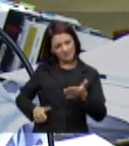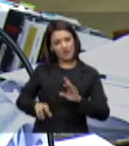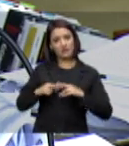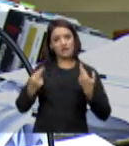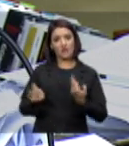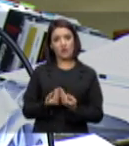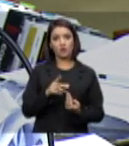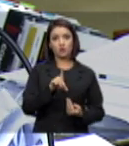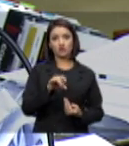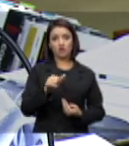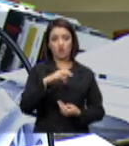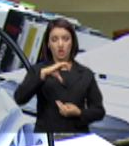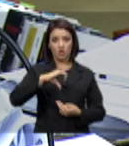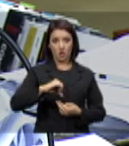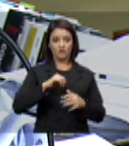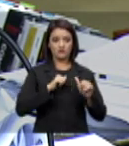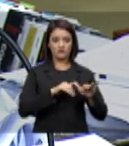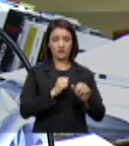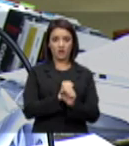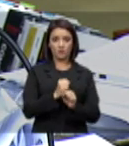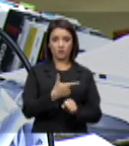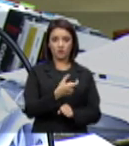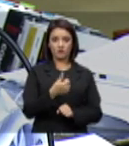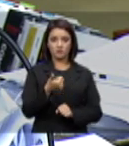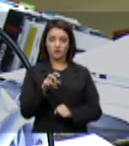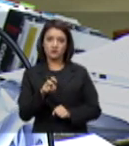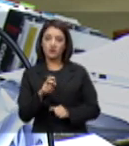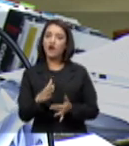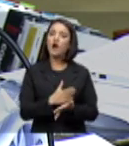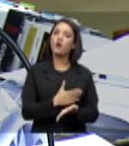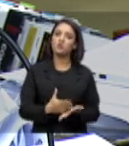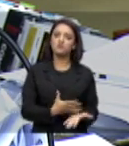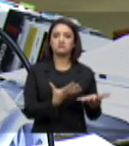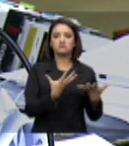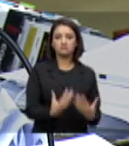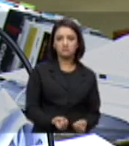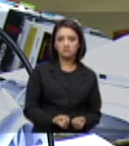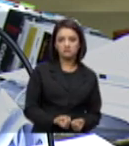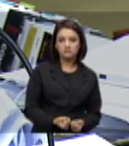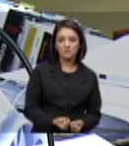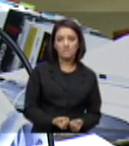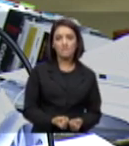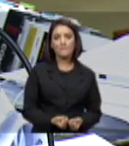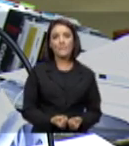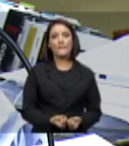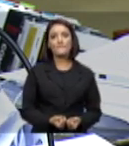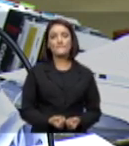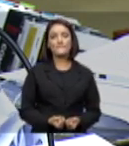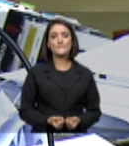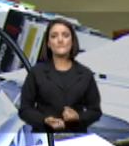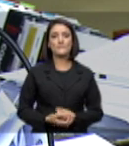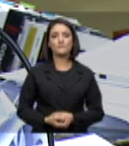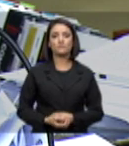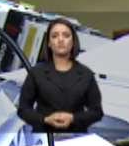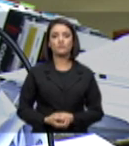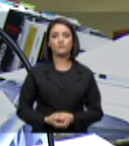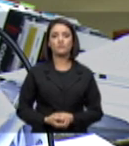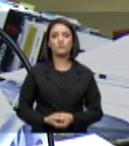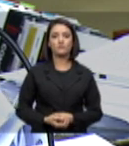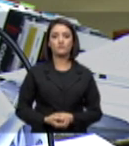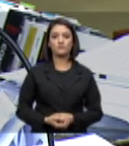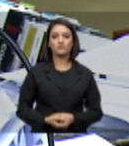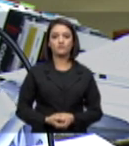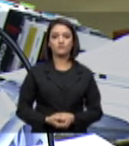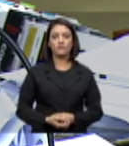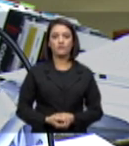dia nove de setembro de 2015 alguns foram acolhidos é a partir daqui a questão inclusive